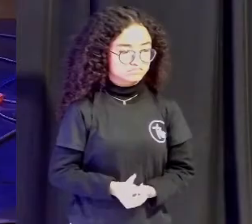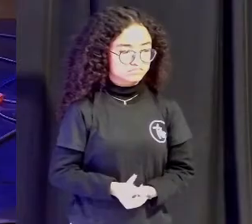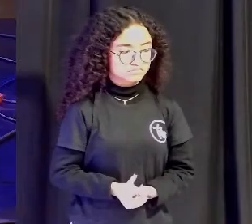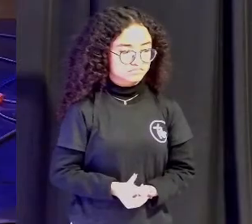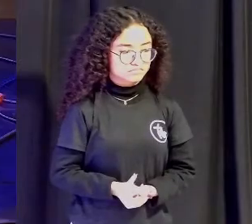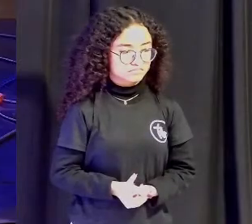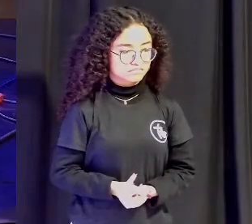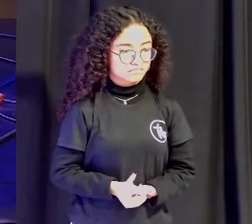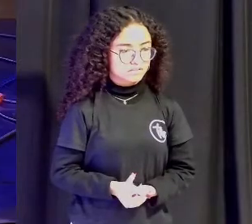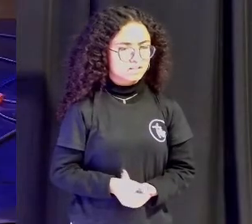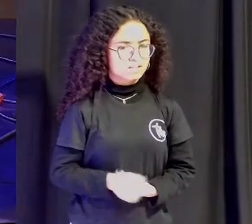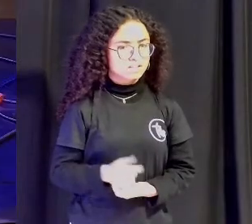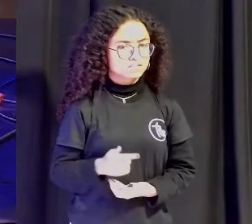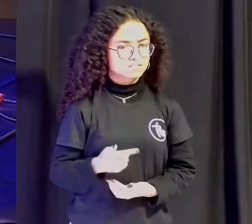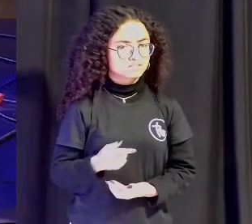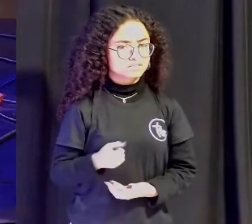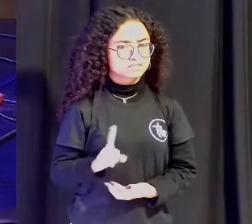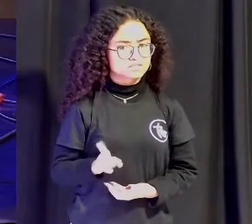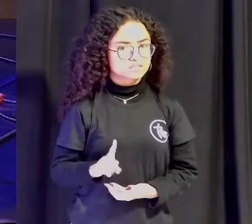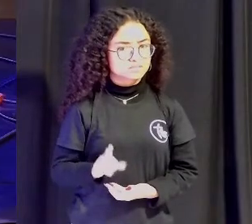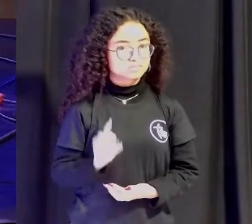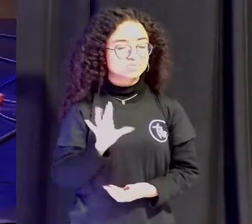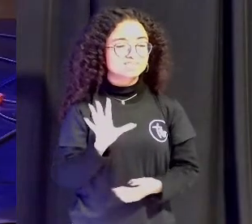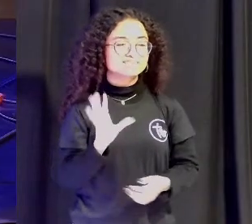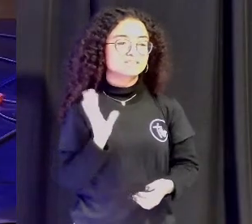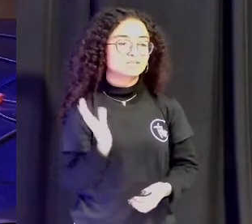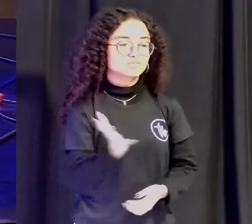Ele não só salvou vocês.